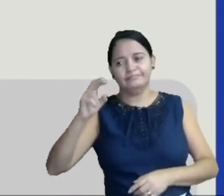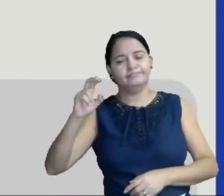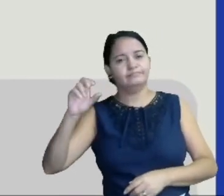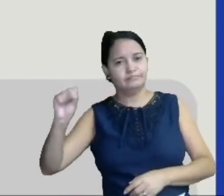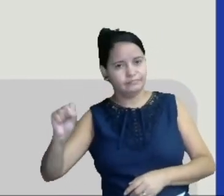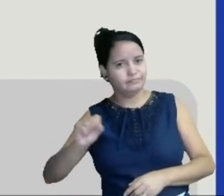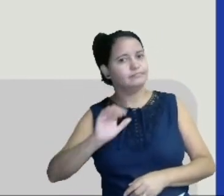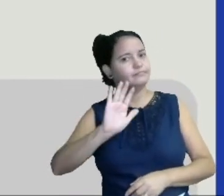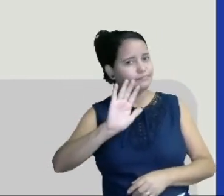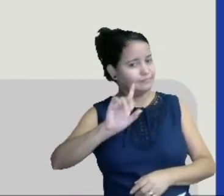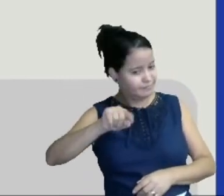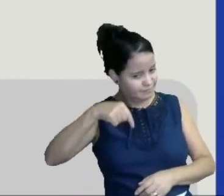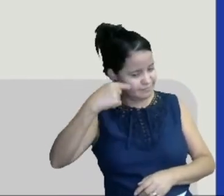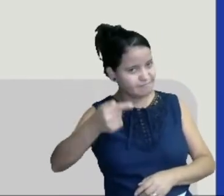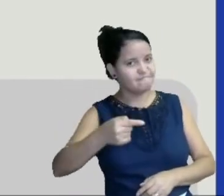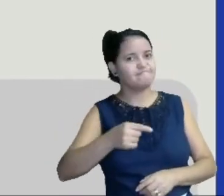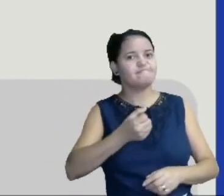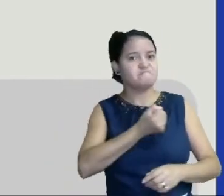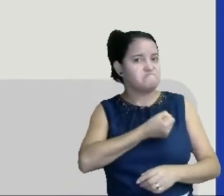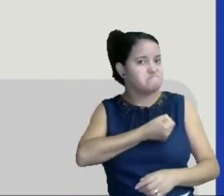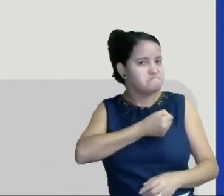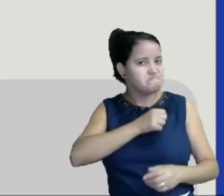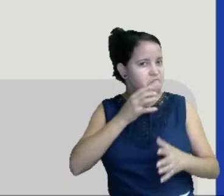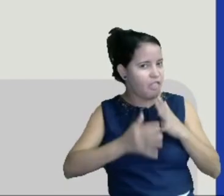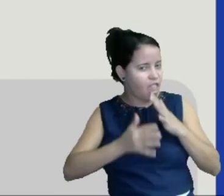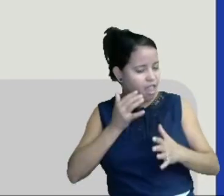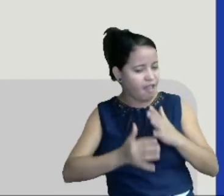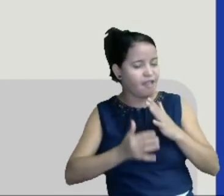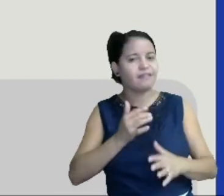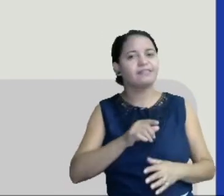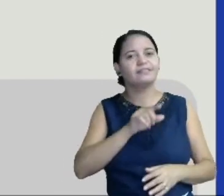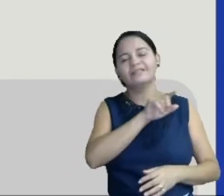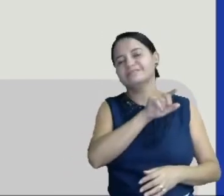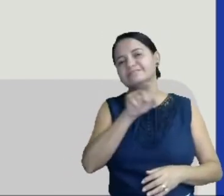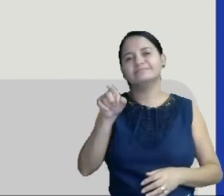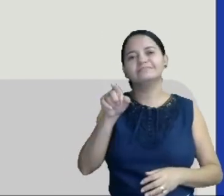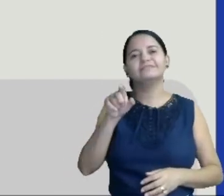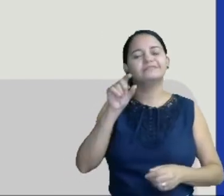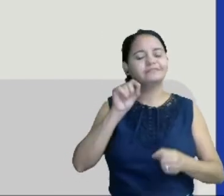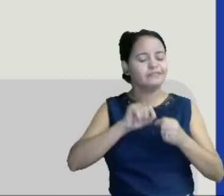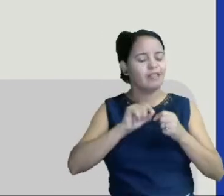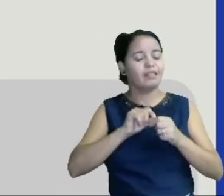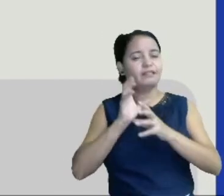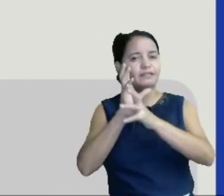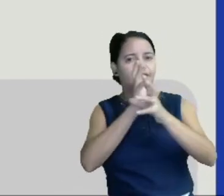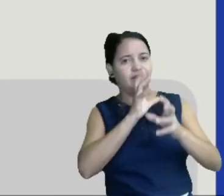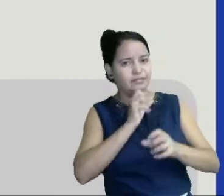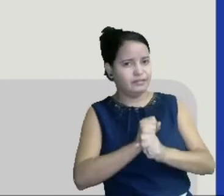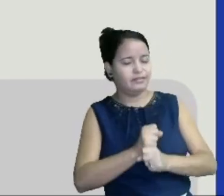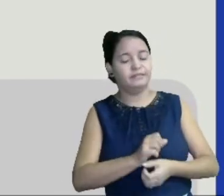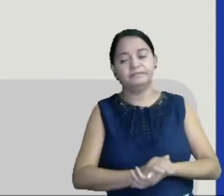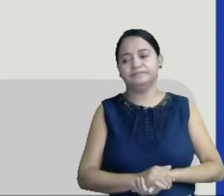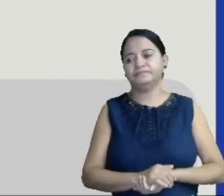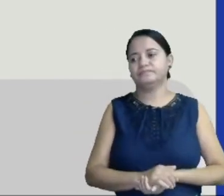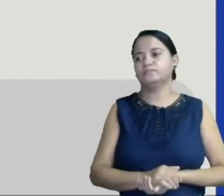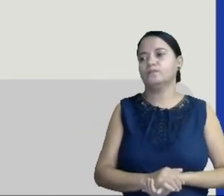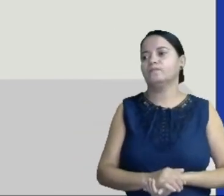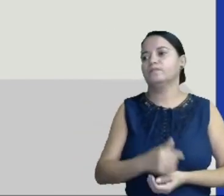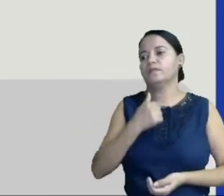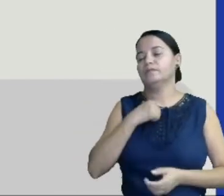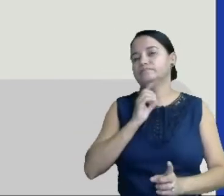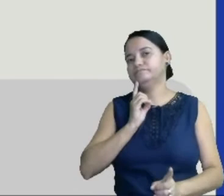maiores que aí vai dificultar para gente fazer esse cálculo então Professor o que é que eu posso fazer deixa aí que eu dei